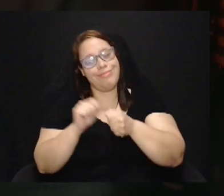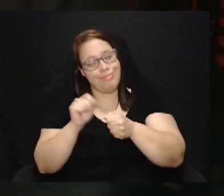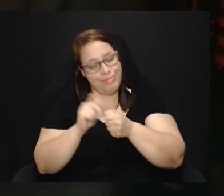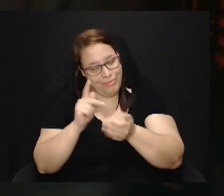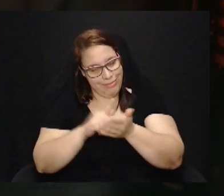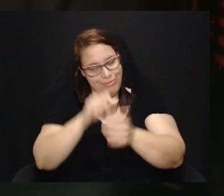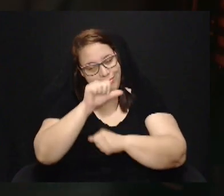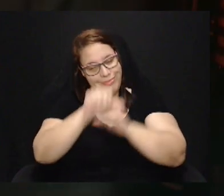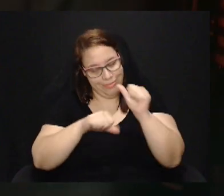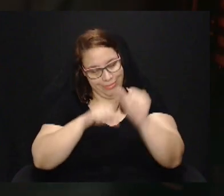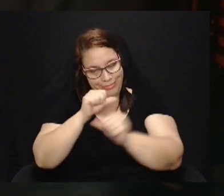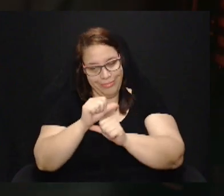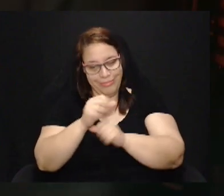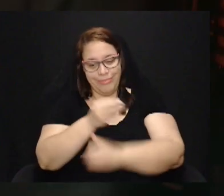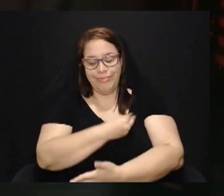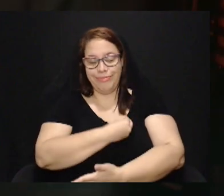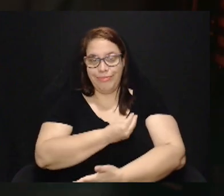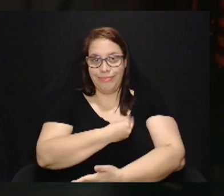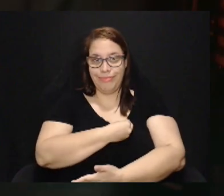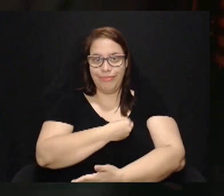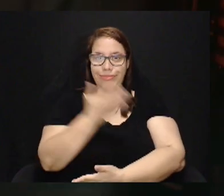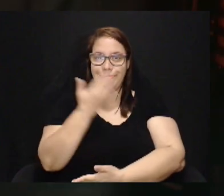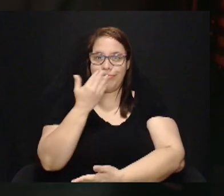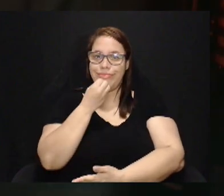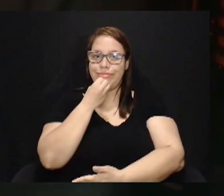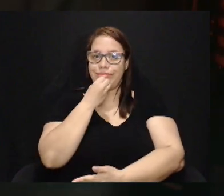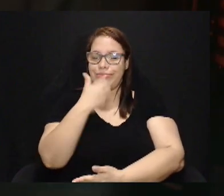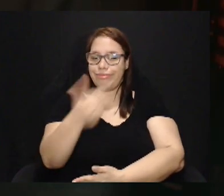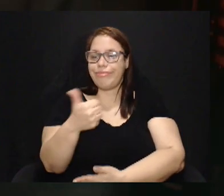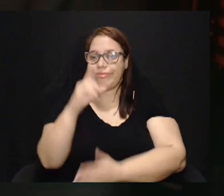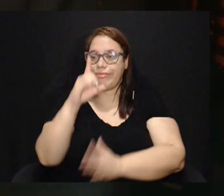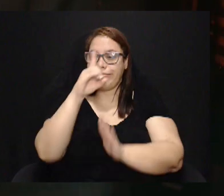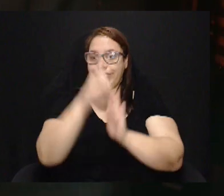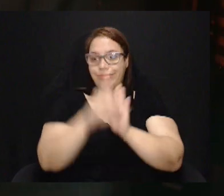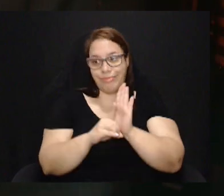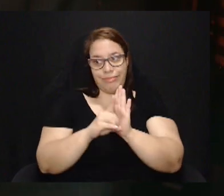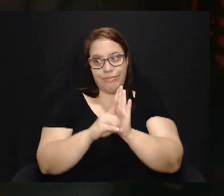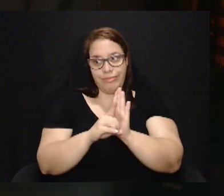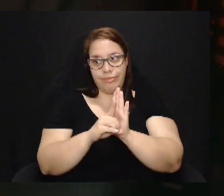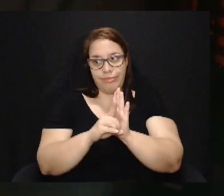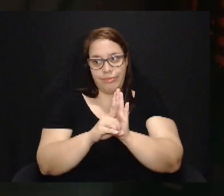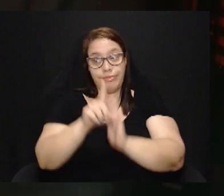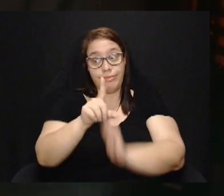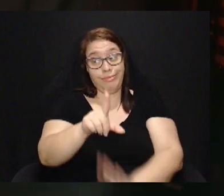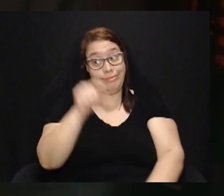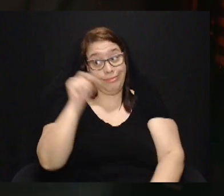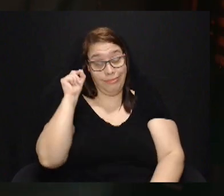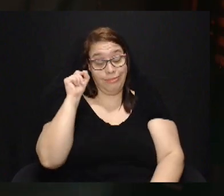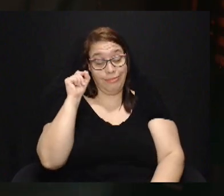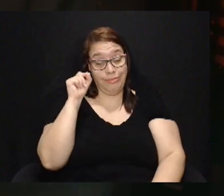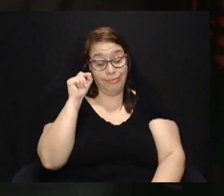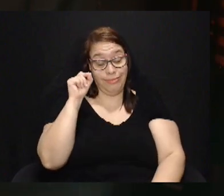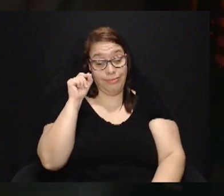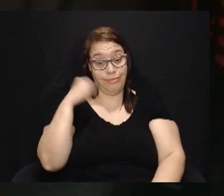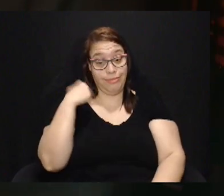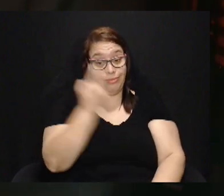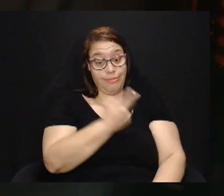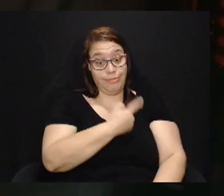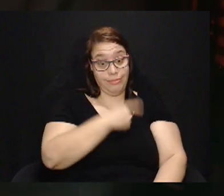transforma vidas. Comer bem, gente, é um direito, é uma escolha que começa na nossa